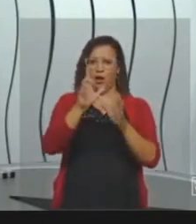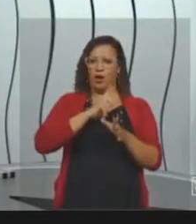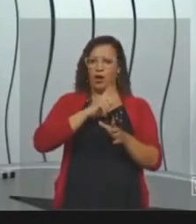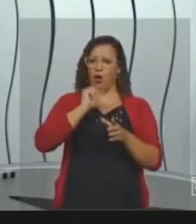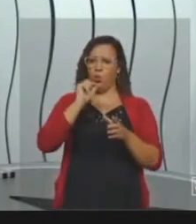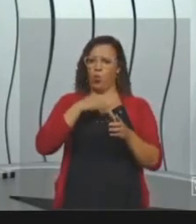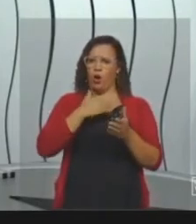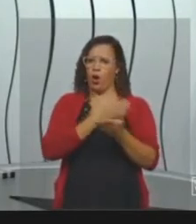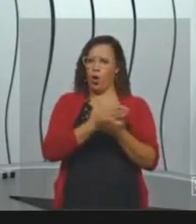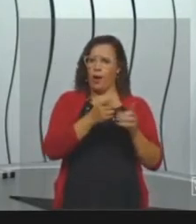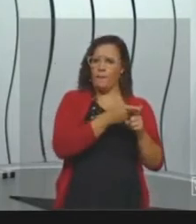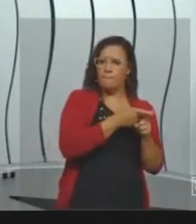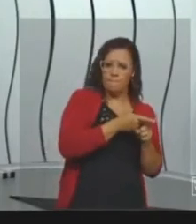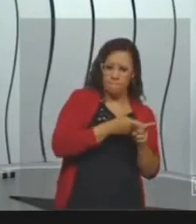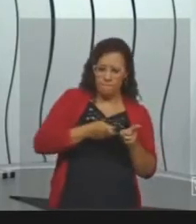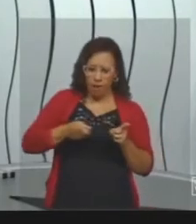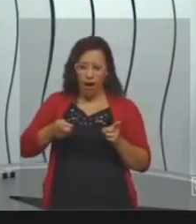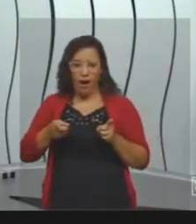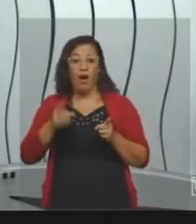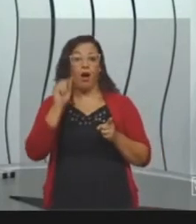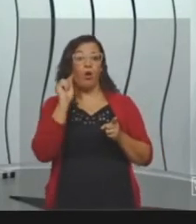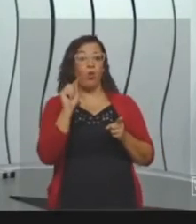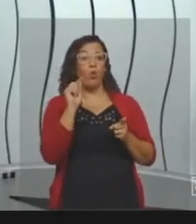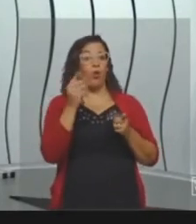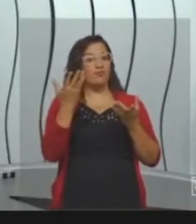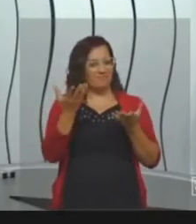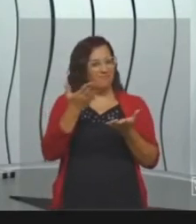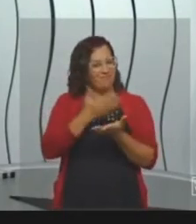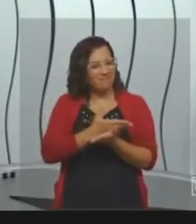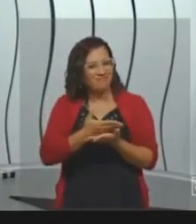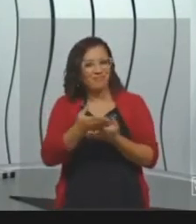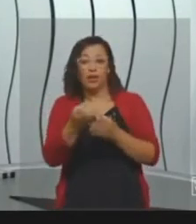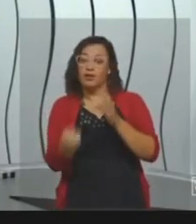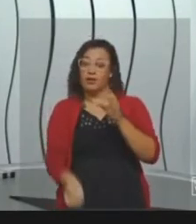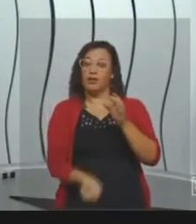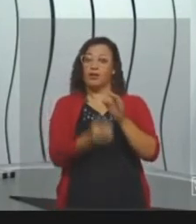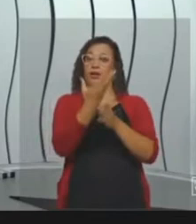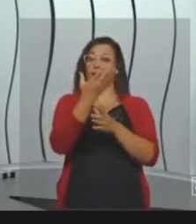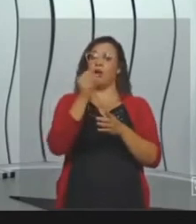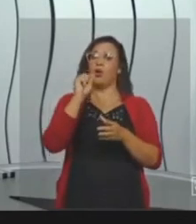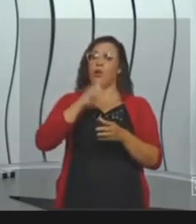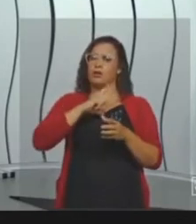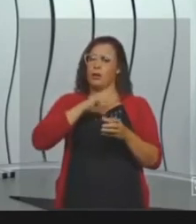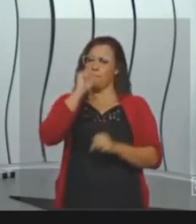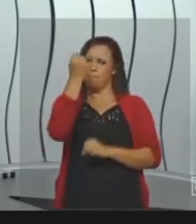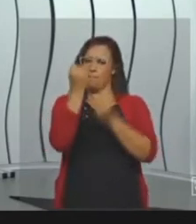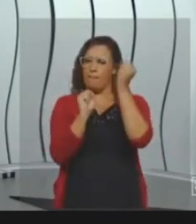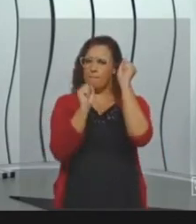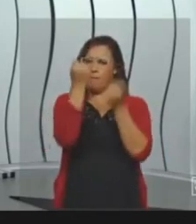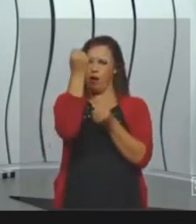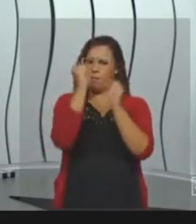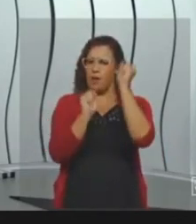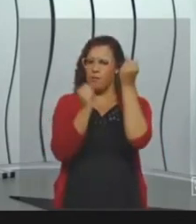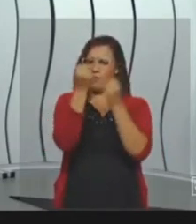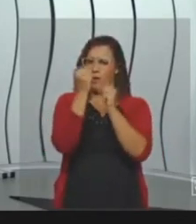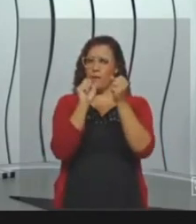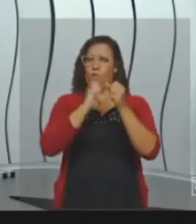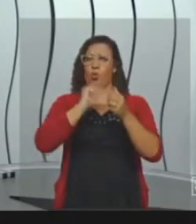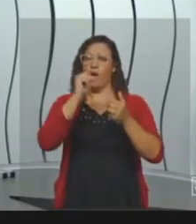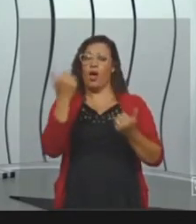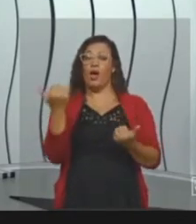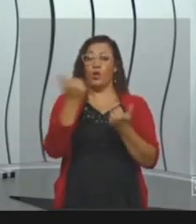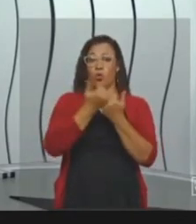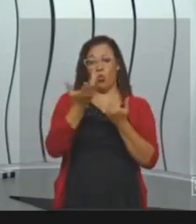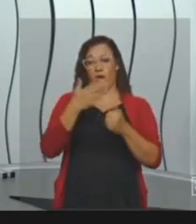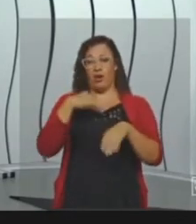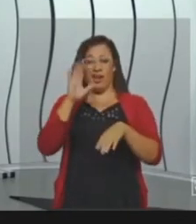do desenvolvimento das indústrias foi basicamente a construção das máquinas a vapor, que substituiu o